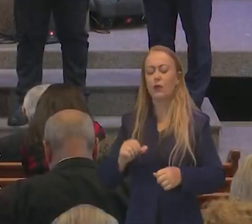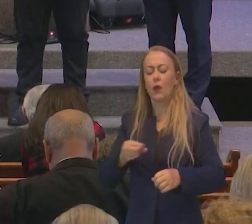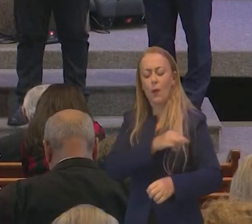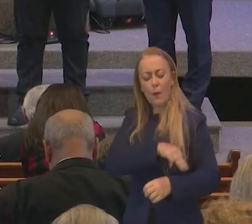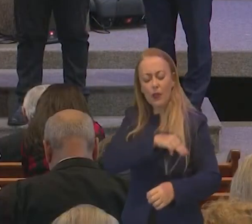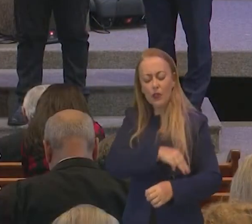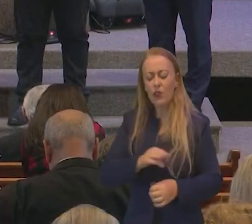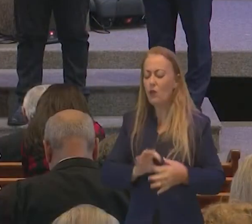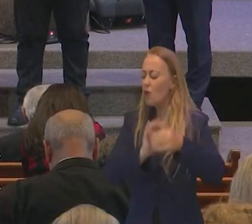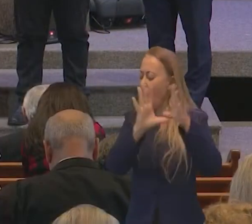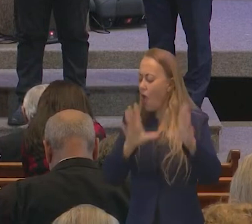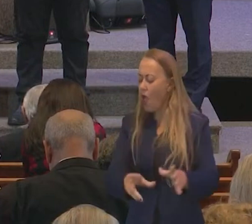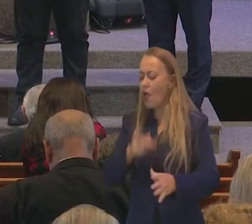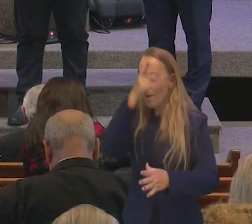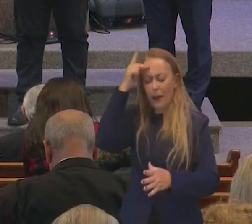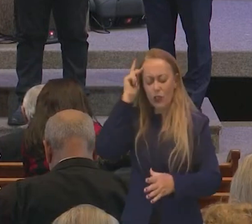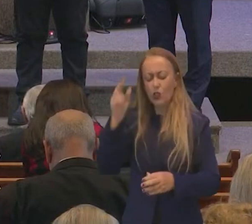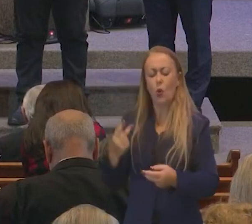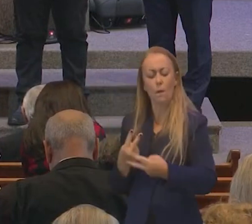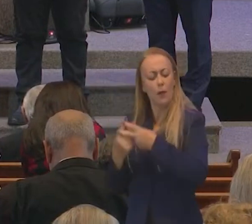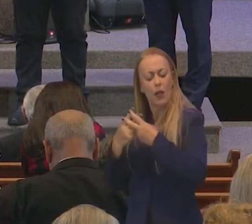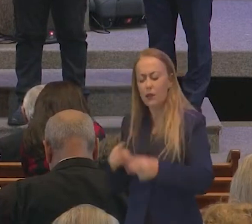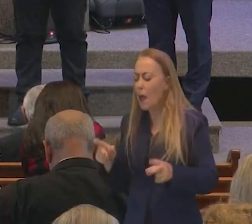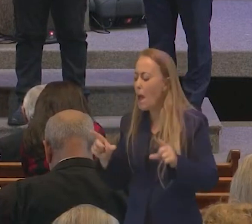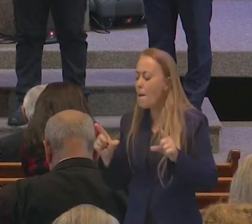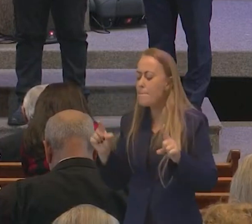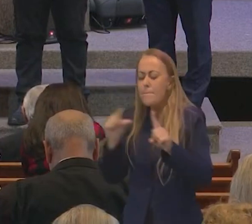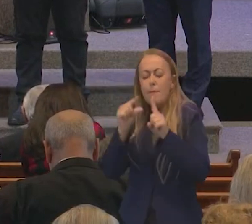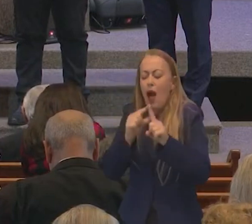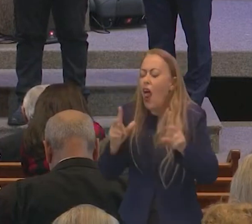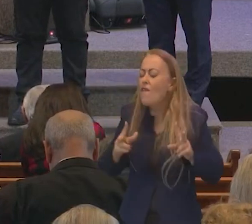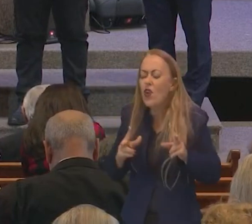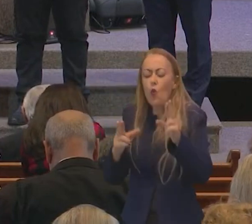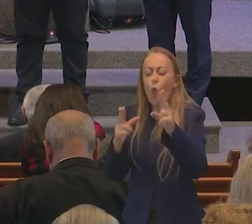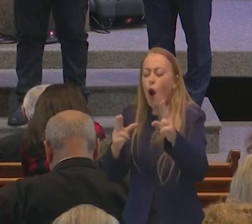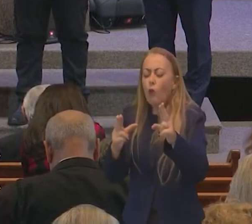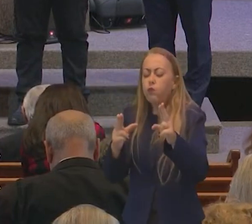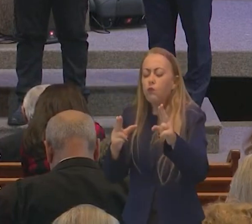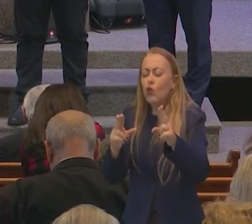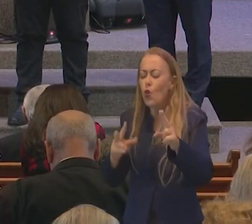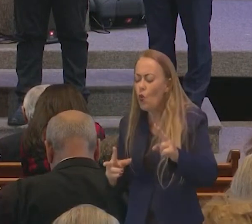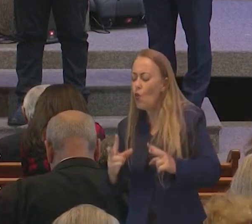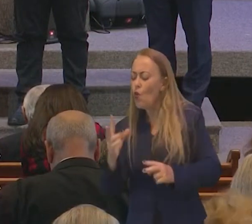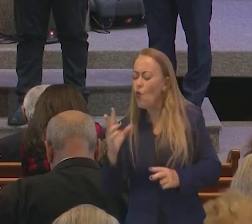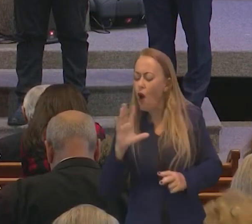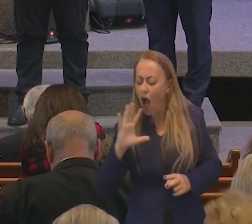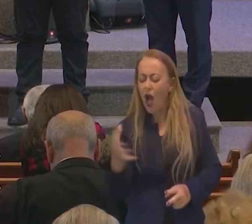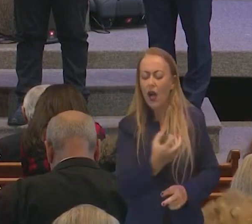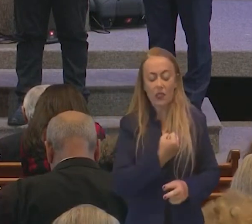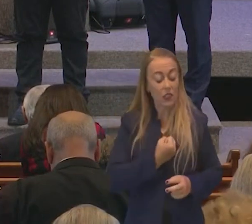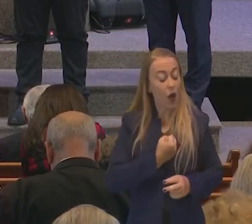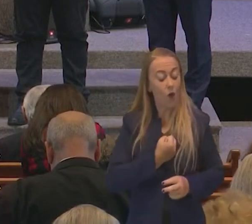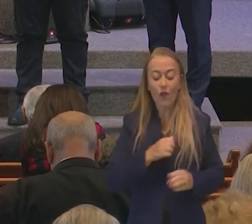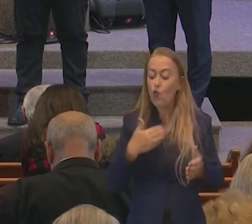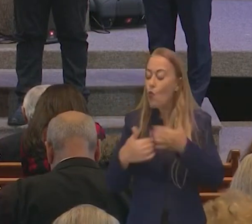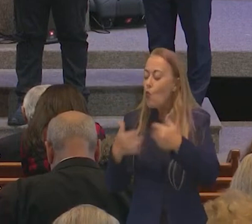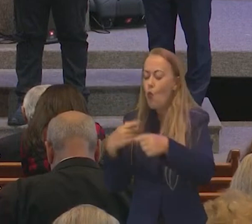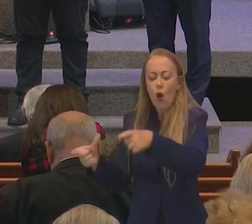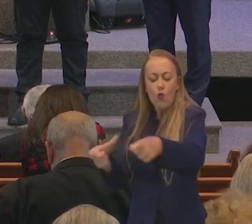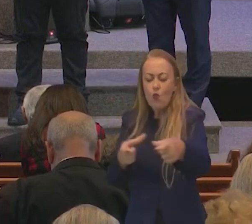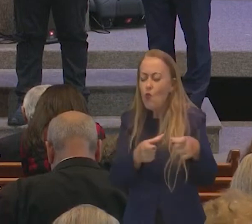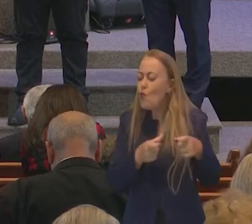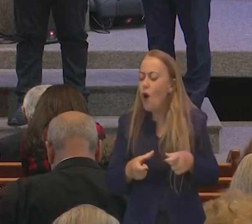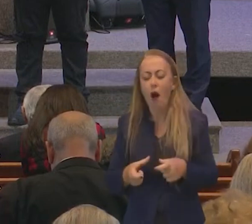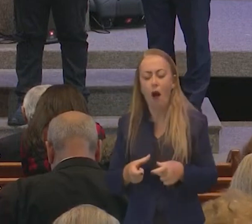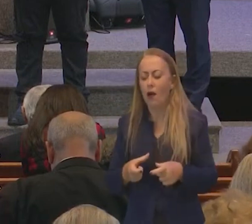o preso, seja com o solto. A tua palavra é a mesma, ela alcança tanto um quanto o outro, ela salva tanto um quanto o